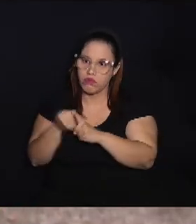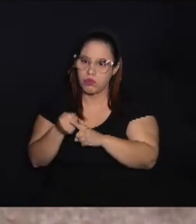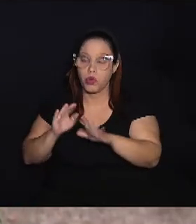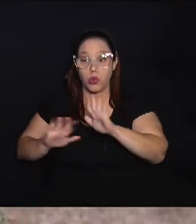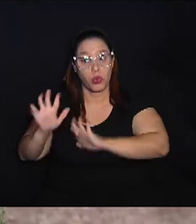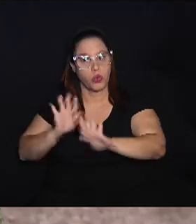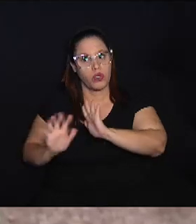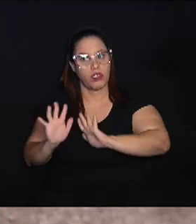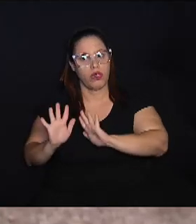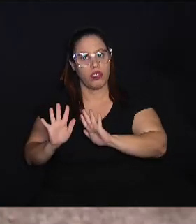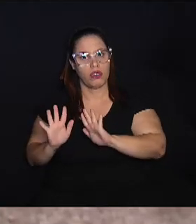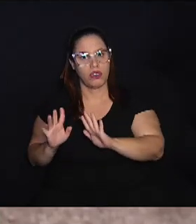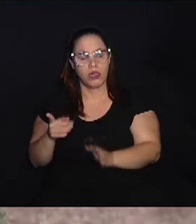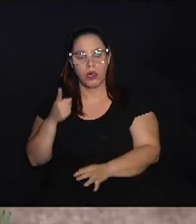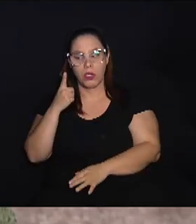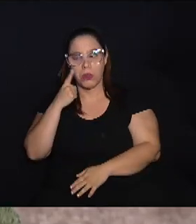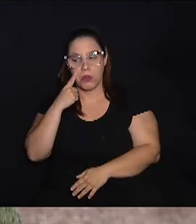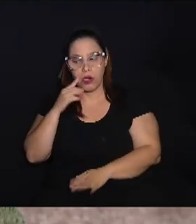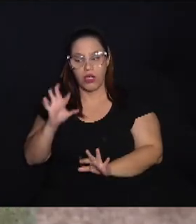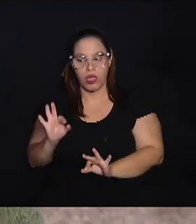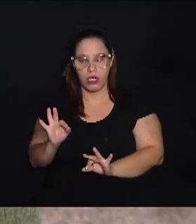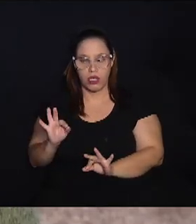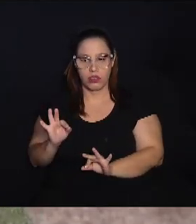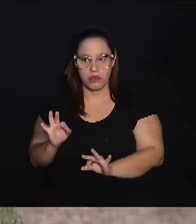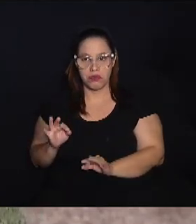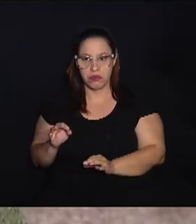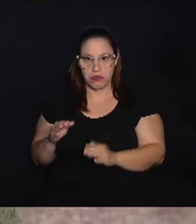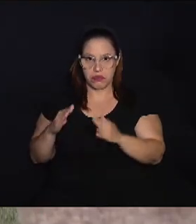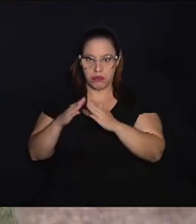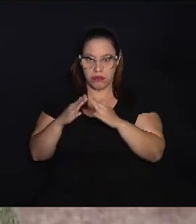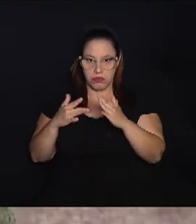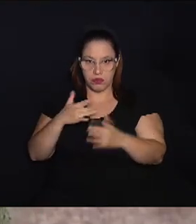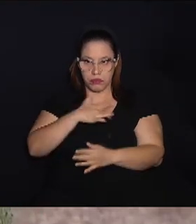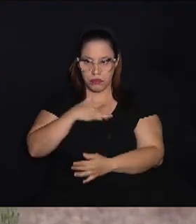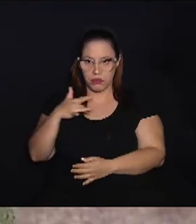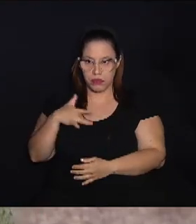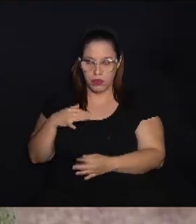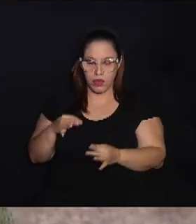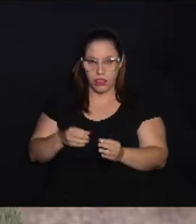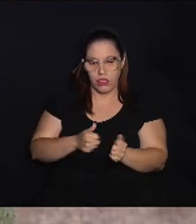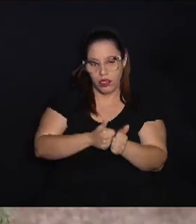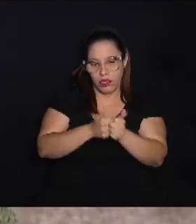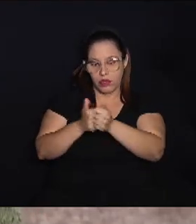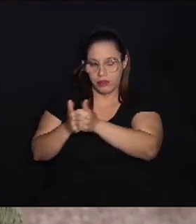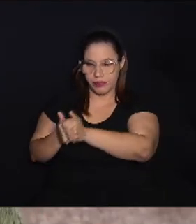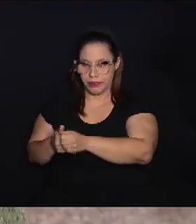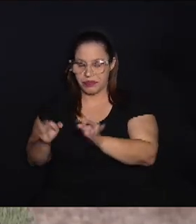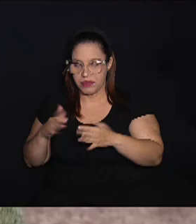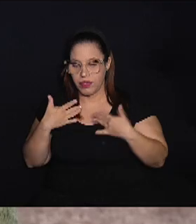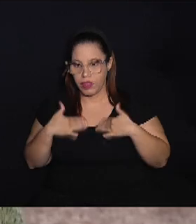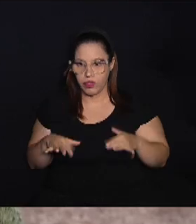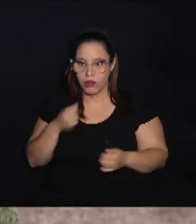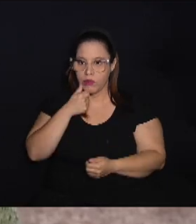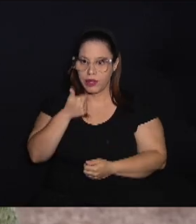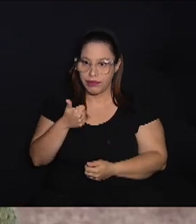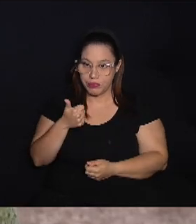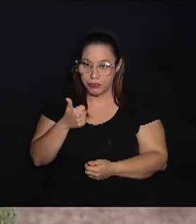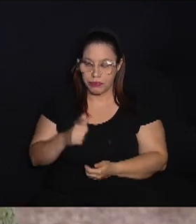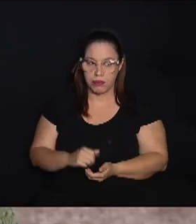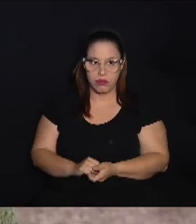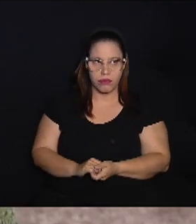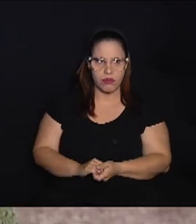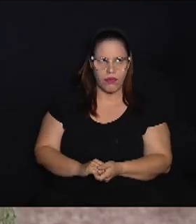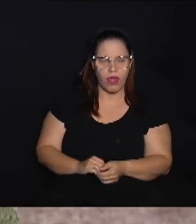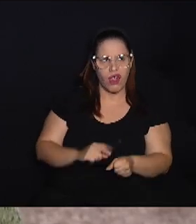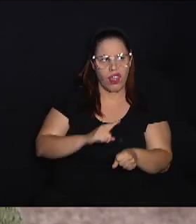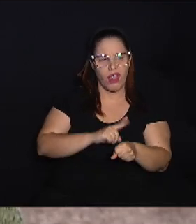cuidado de mantê-la em observação por um período no centro de saúde para acompanhar e ter a certeza, a tranquilidade de que vai ficar tudo bem. E existe uma previsão para